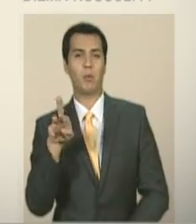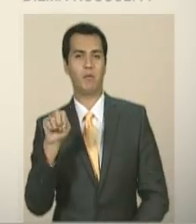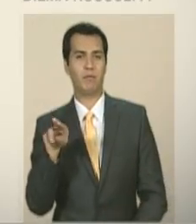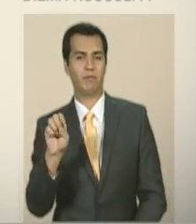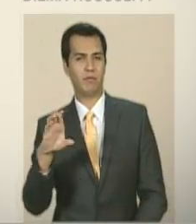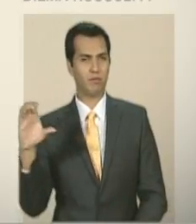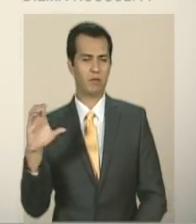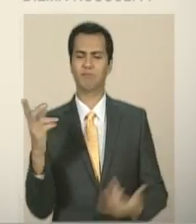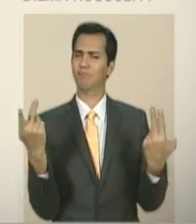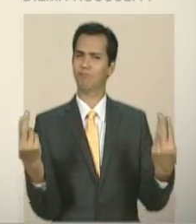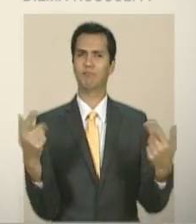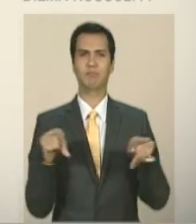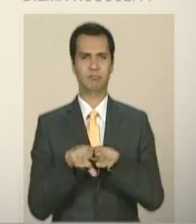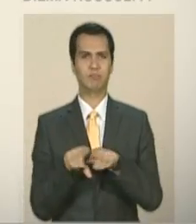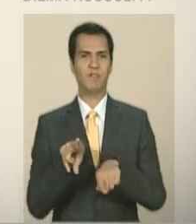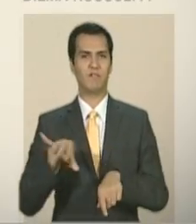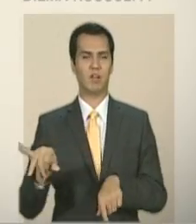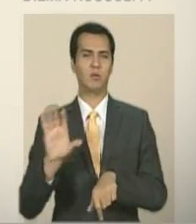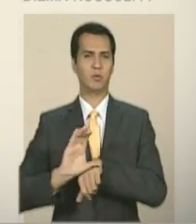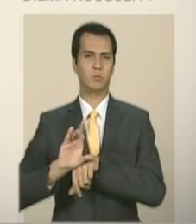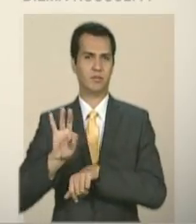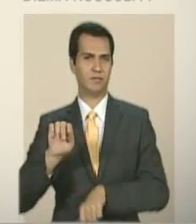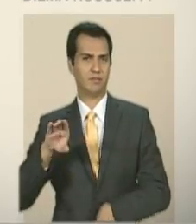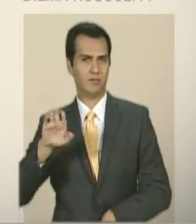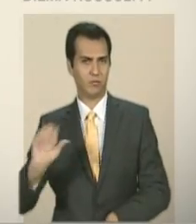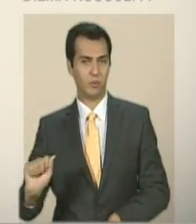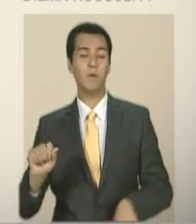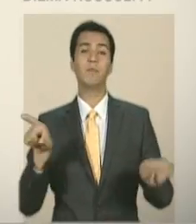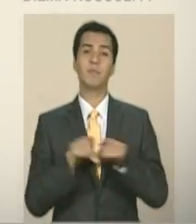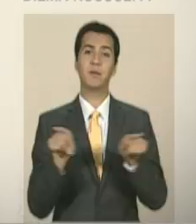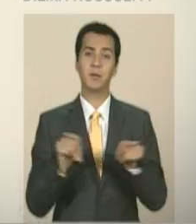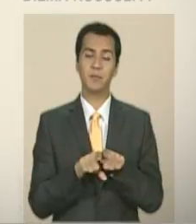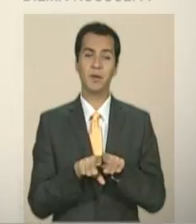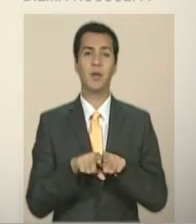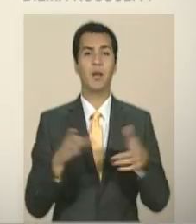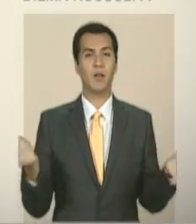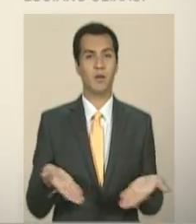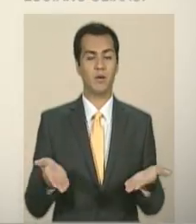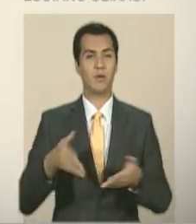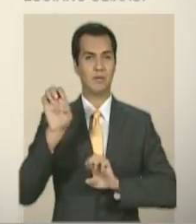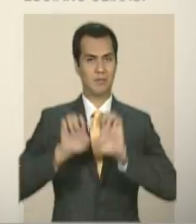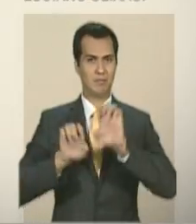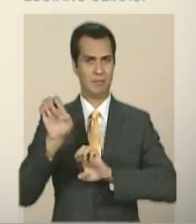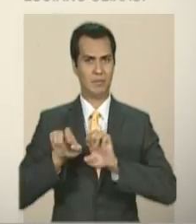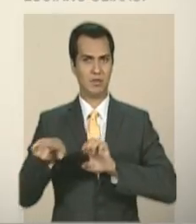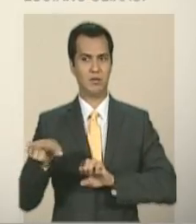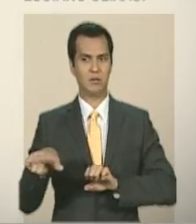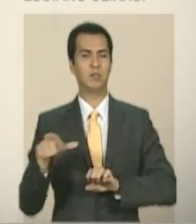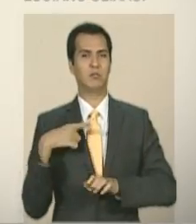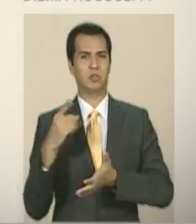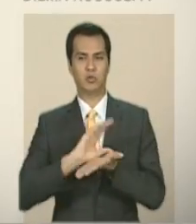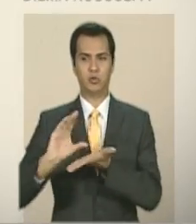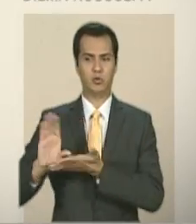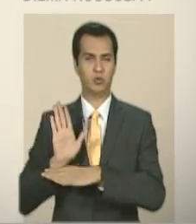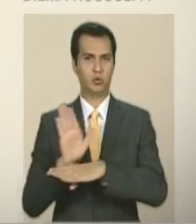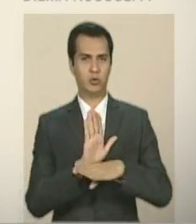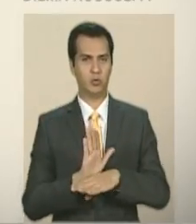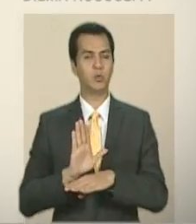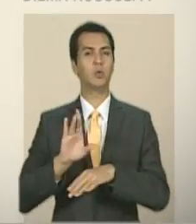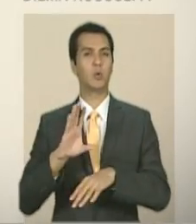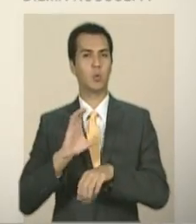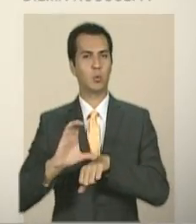os investimentos das empresas em educação profissional não serão mais tributados e como serão esses cursos